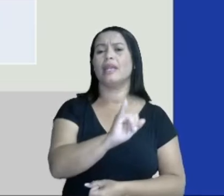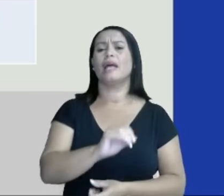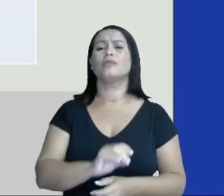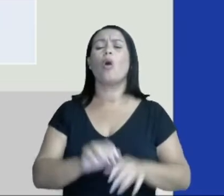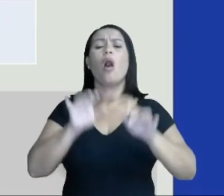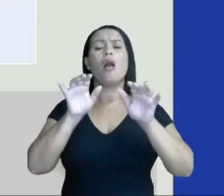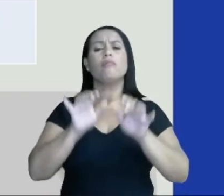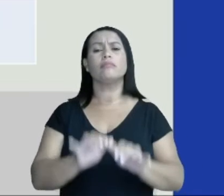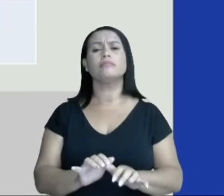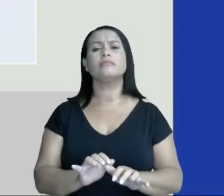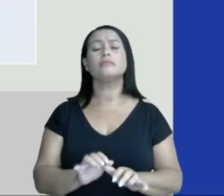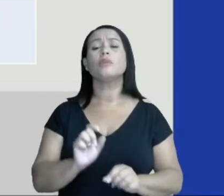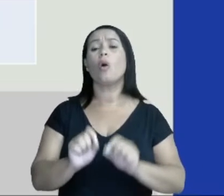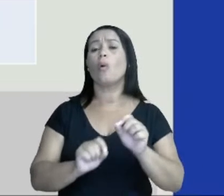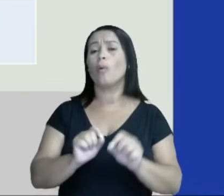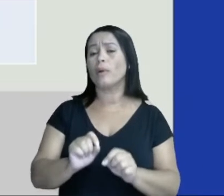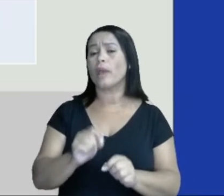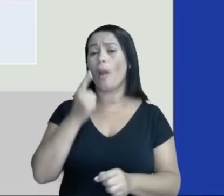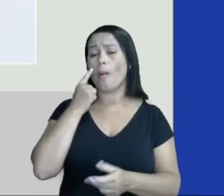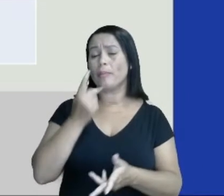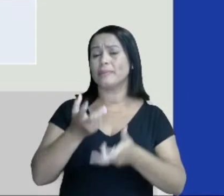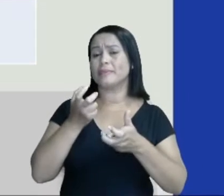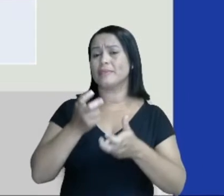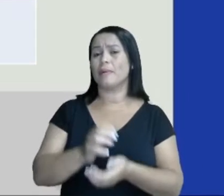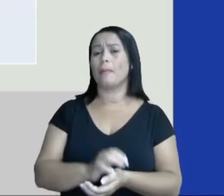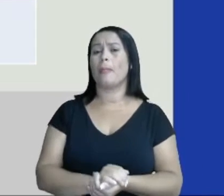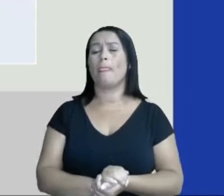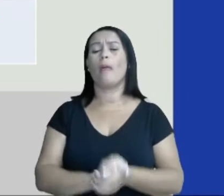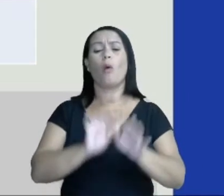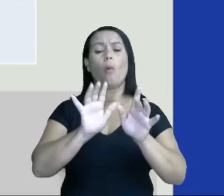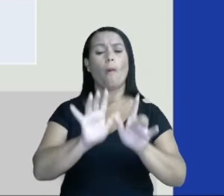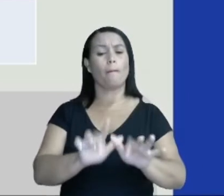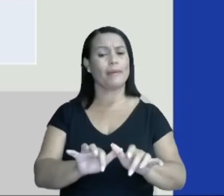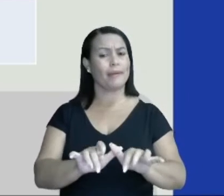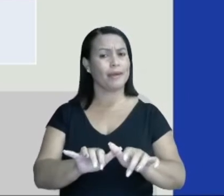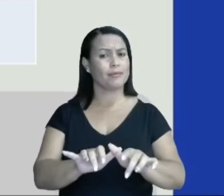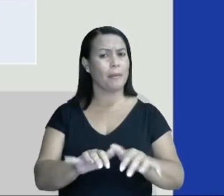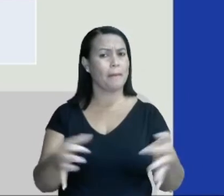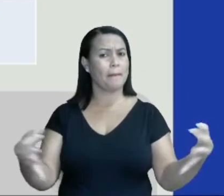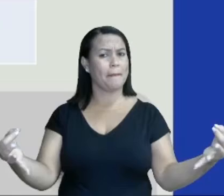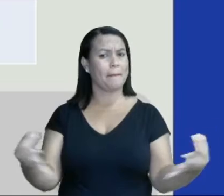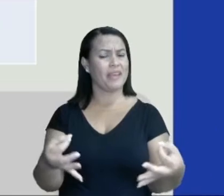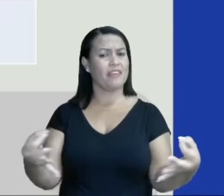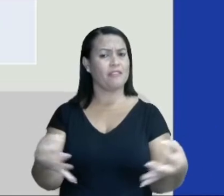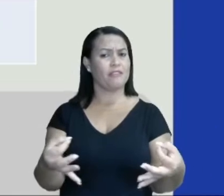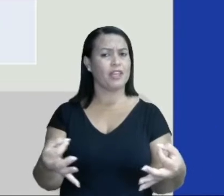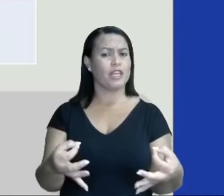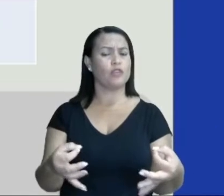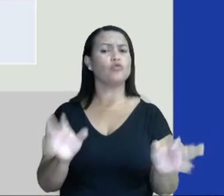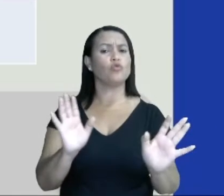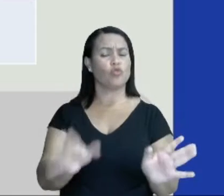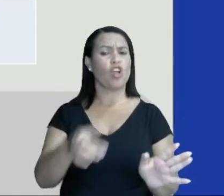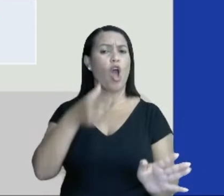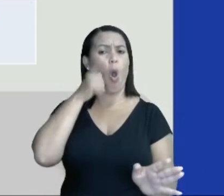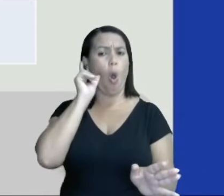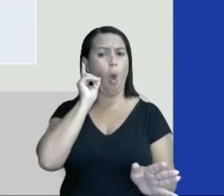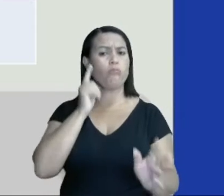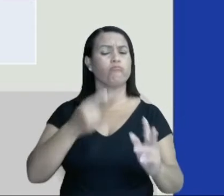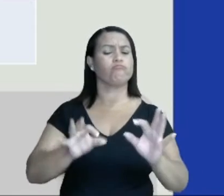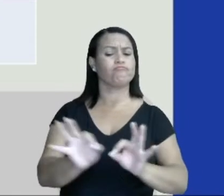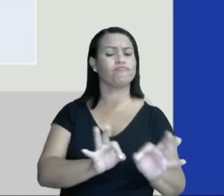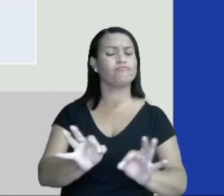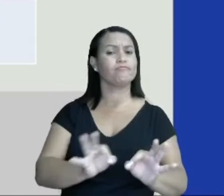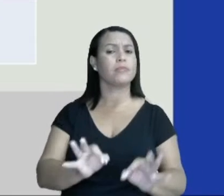está perfeito. No los afinaram ayer. O piano está perfeito. Ele foi afinado ontem,